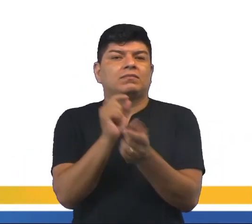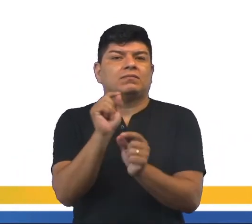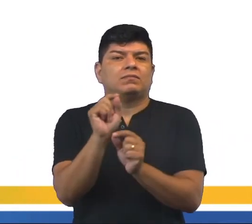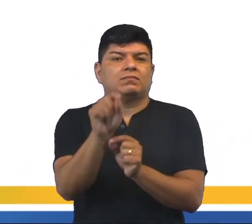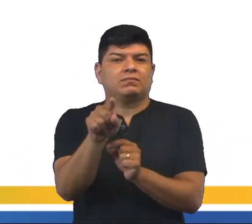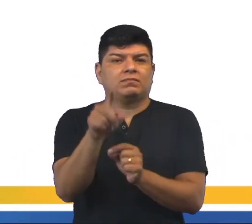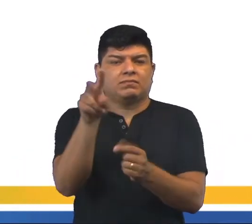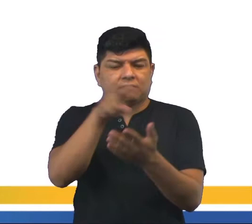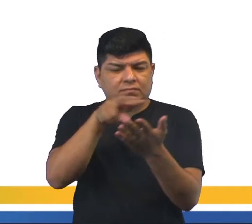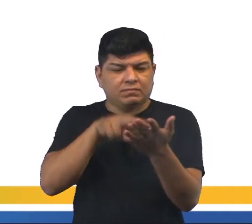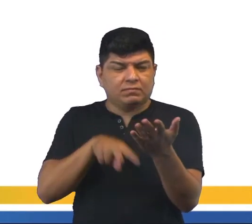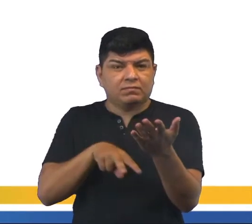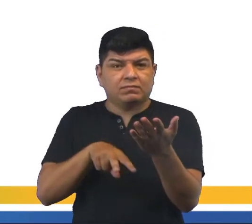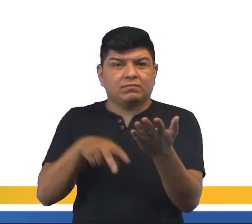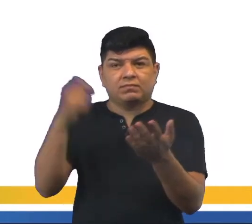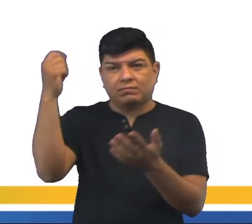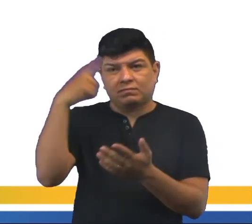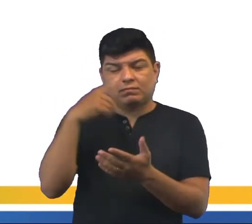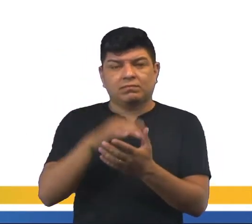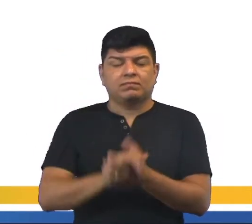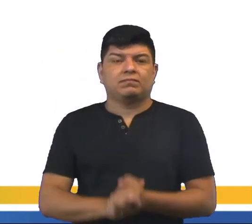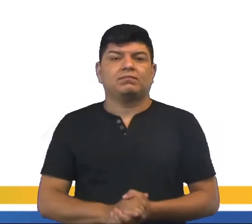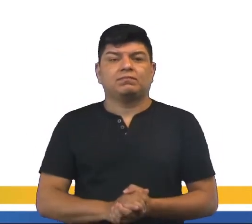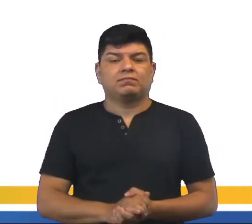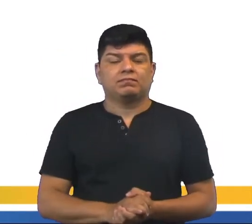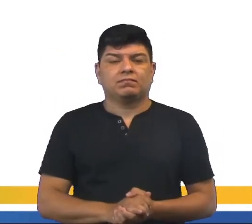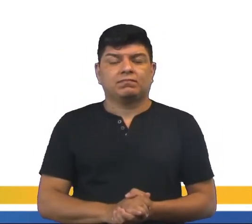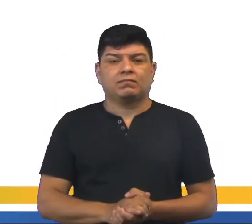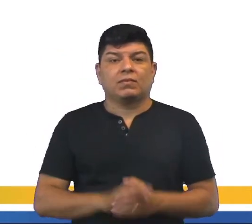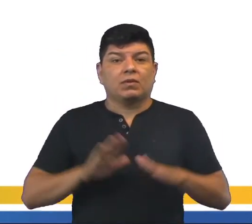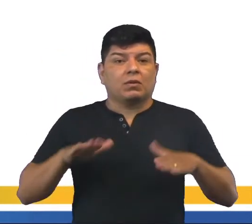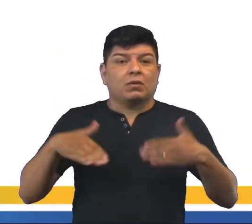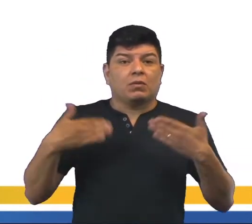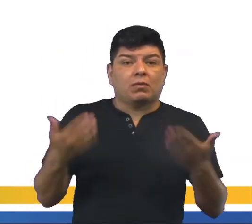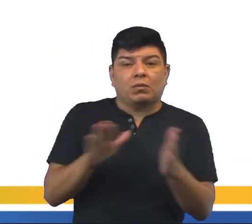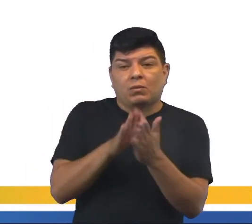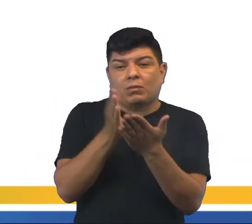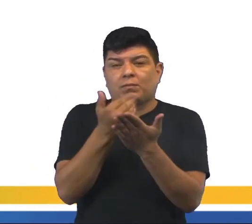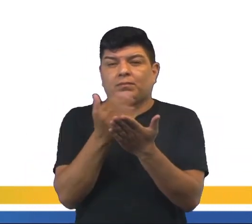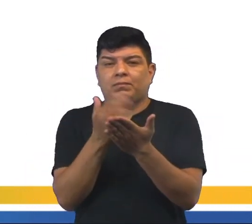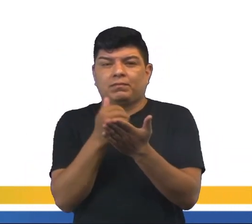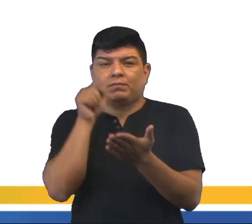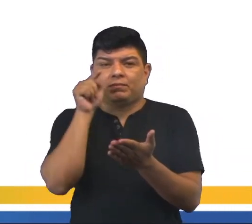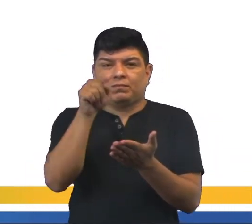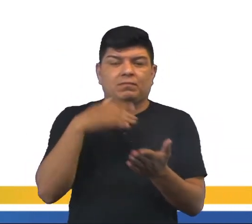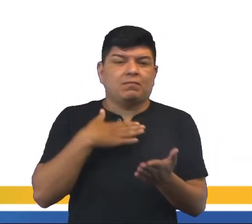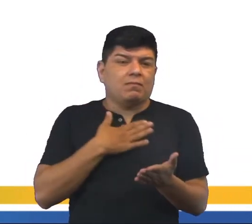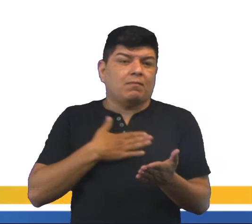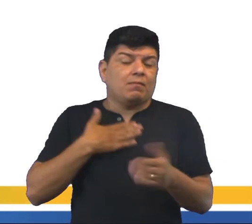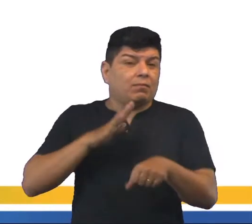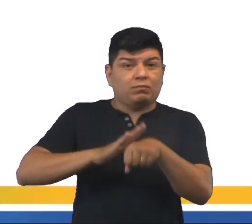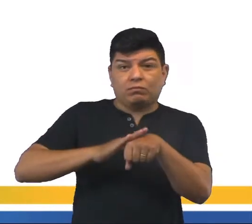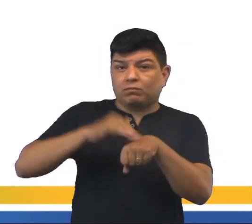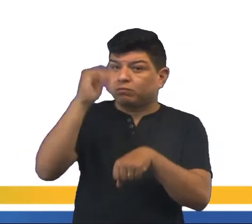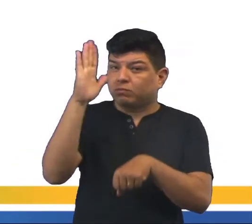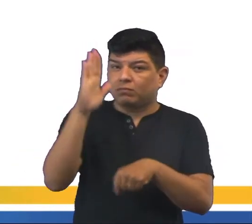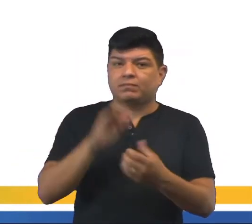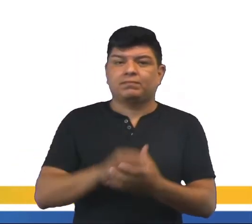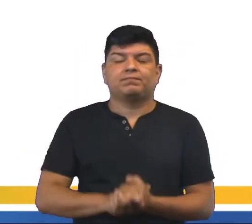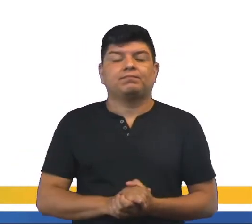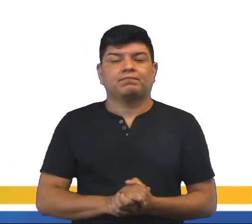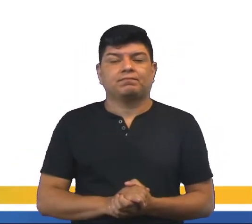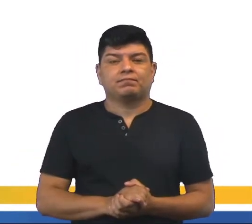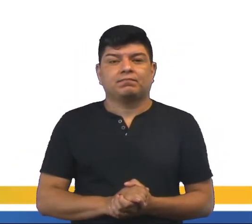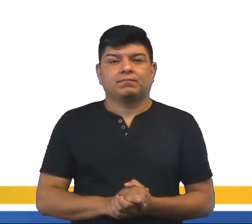livro você leu nesse verão? Quais livros tem gostado mais? Quais livros, né, você gosta mais? E quantos